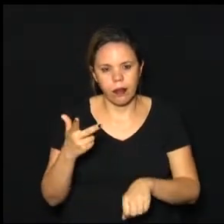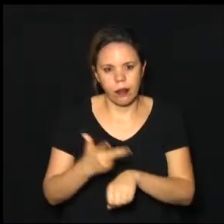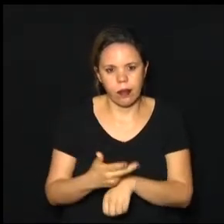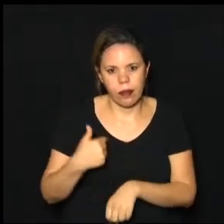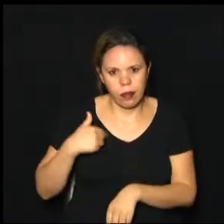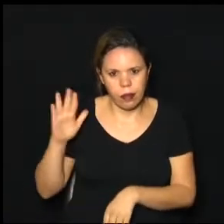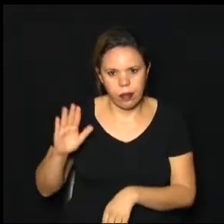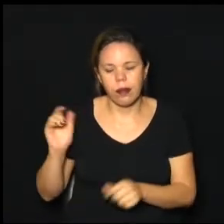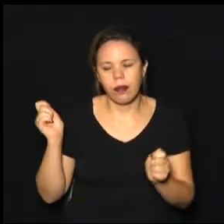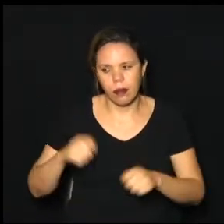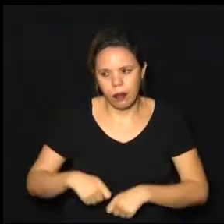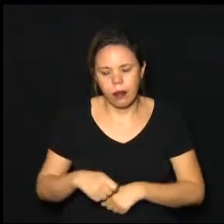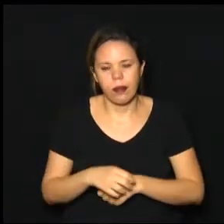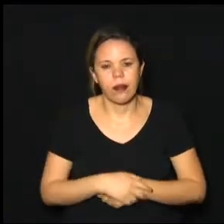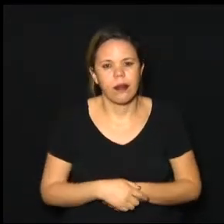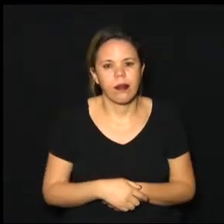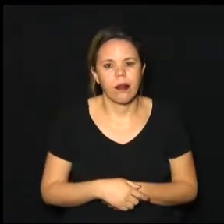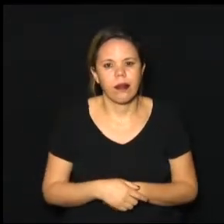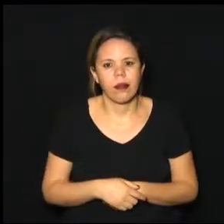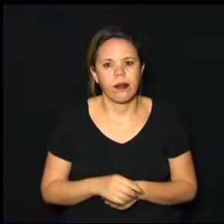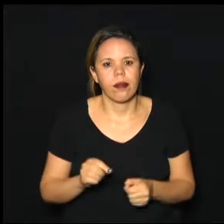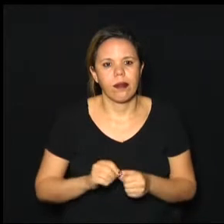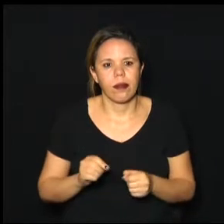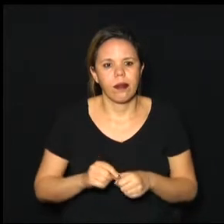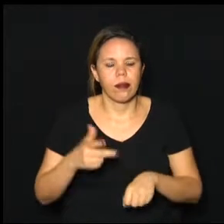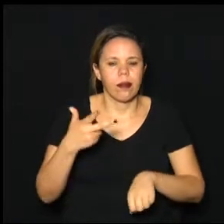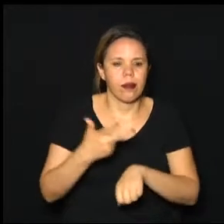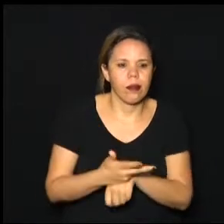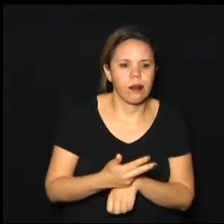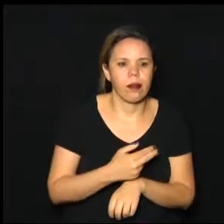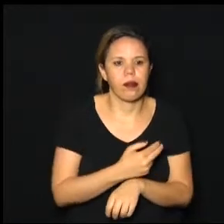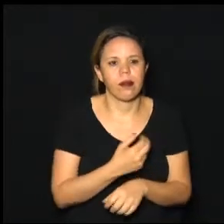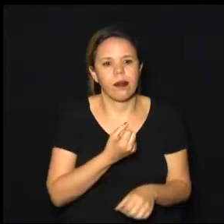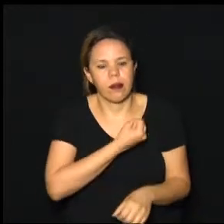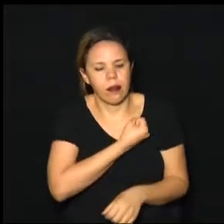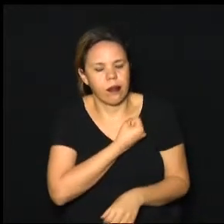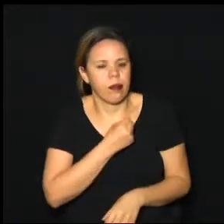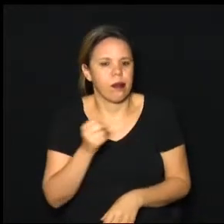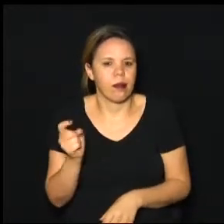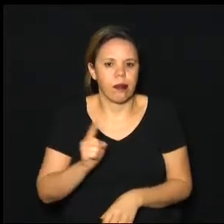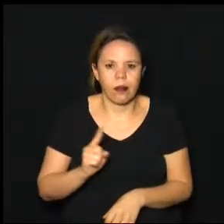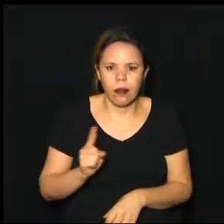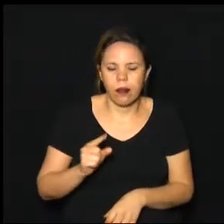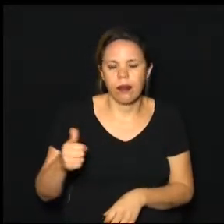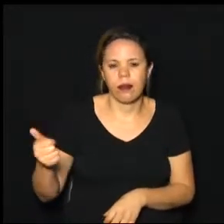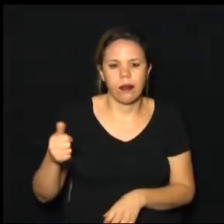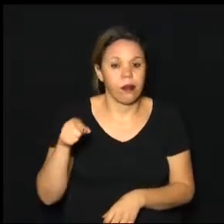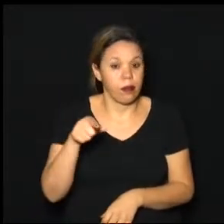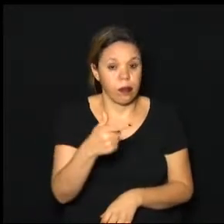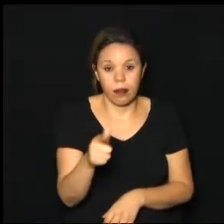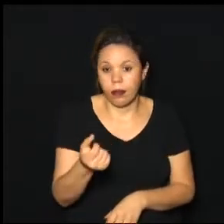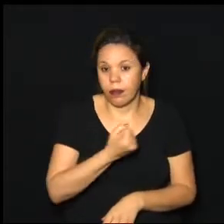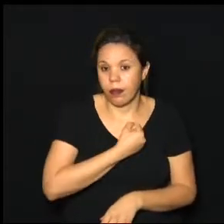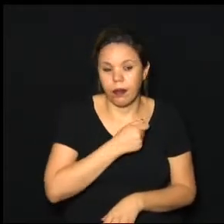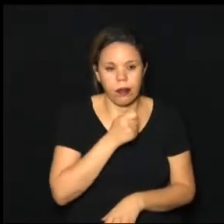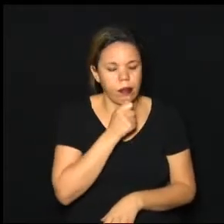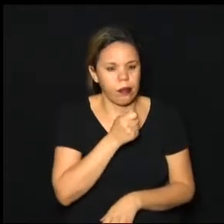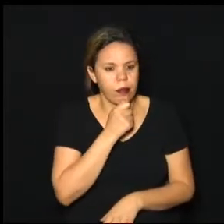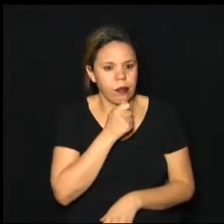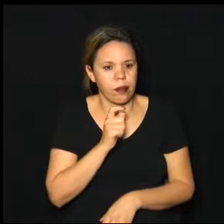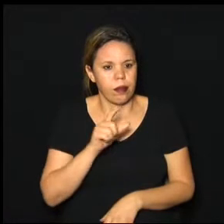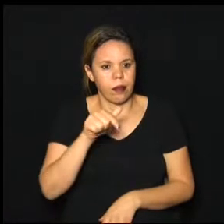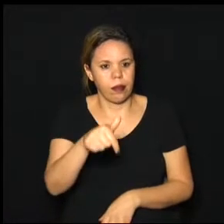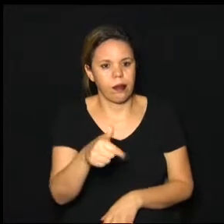sou pré-candidato? Pode. Doutor, posso fazer um vídeo e colocar meu número? Não. Primeiro, que você não tem número ainda, você só vai ter número